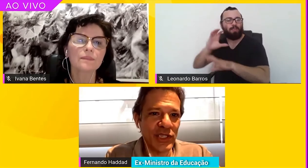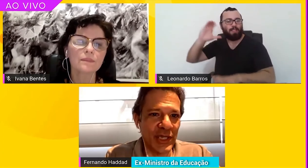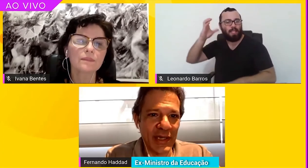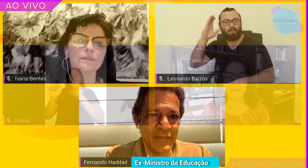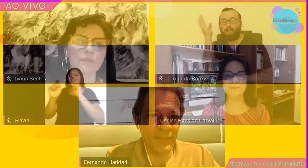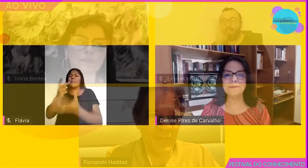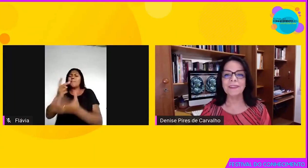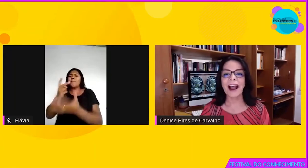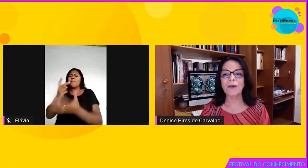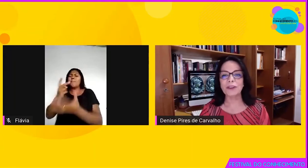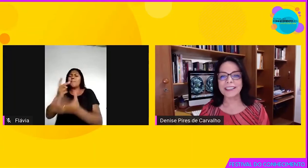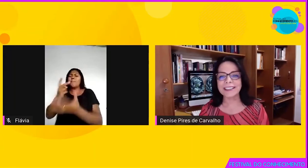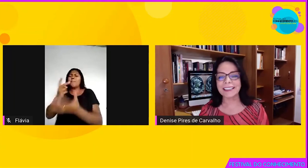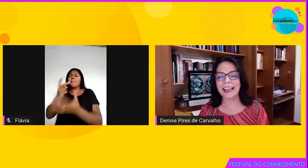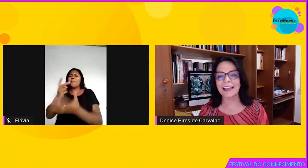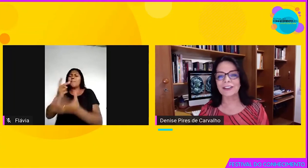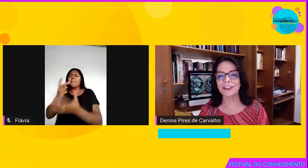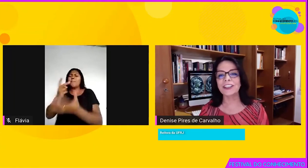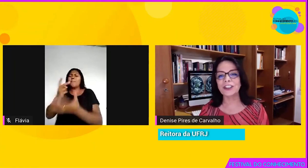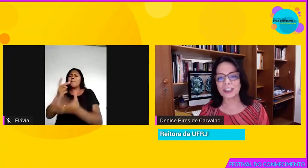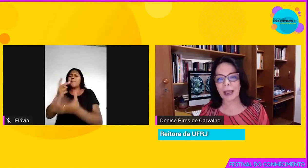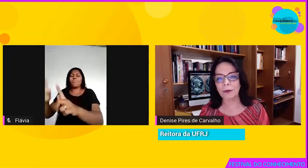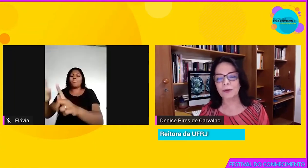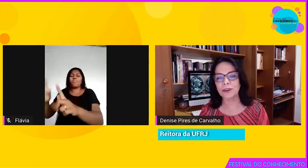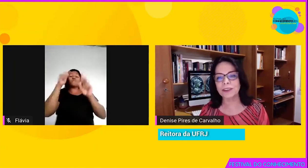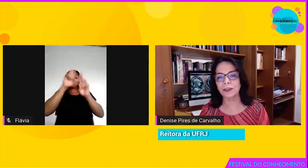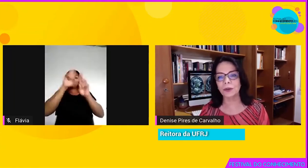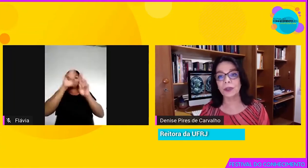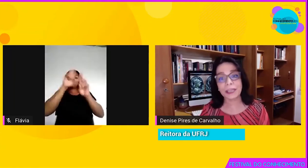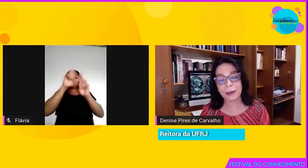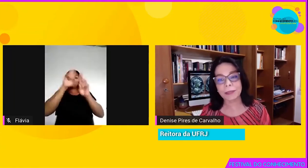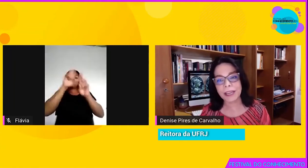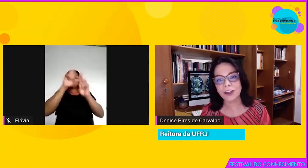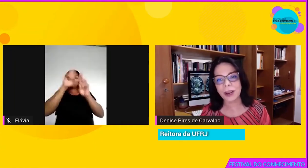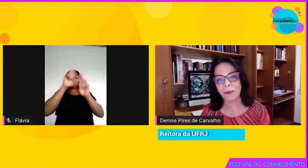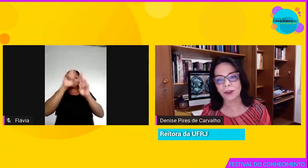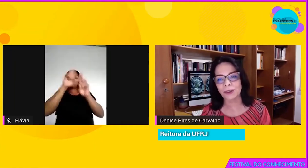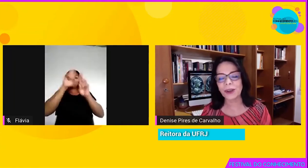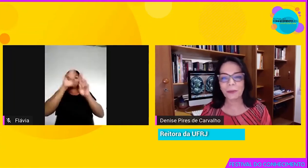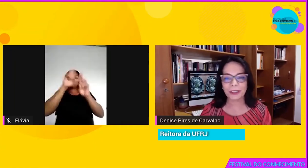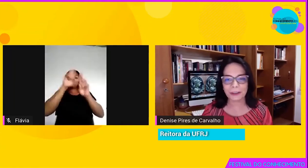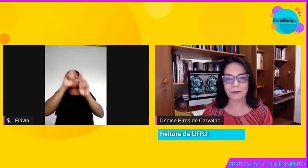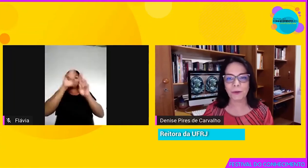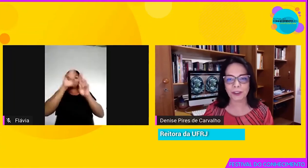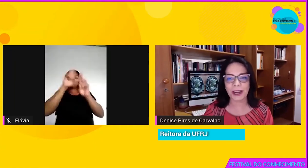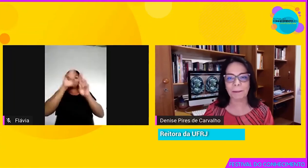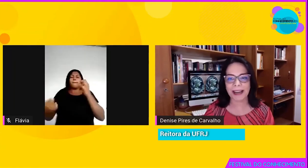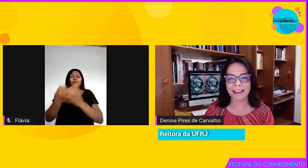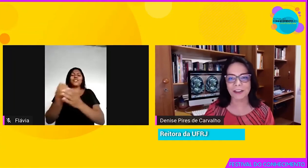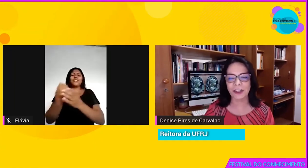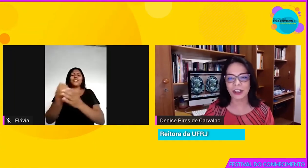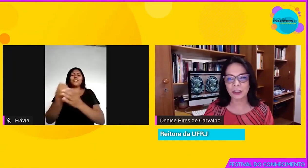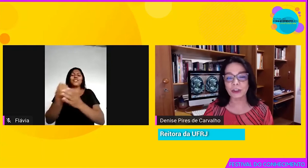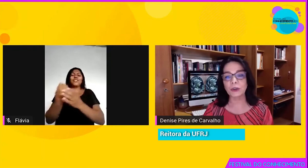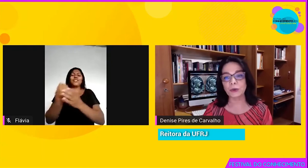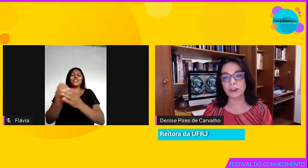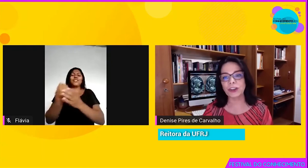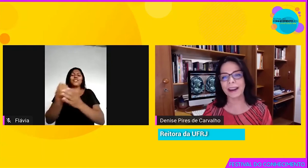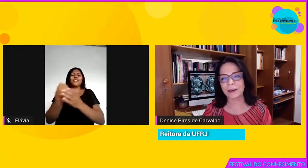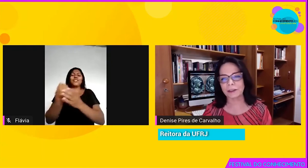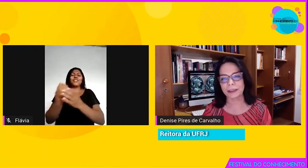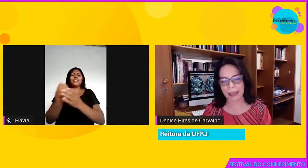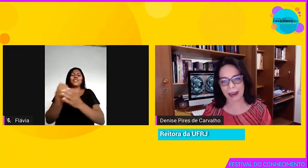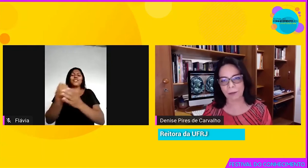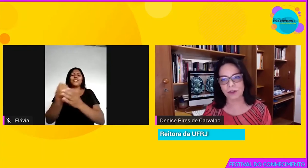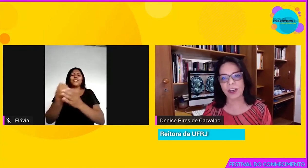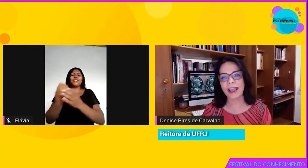é extraordinário. A universidade está produzindo em ambiente remoto, porque fomos capazes de nos